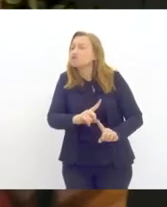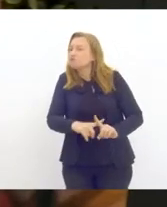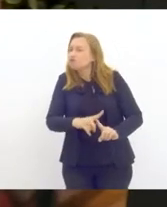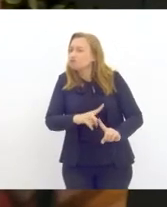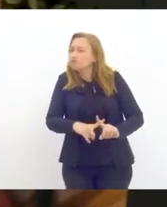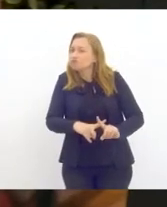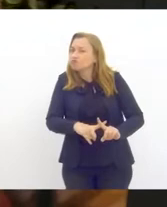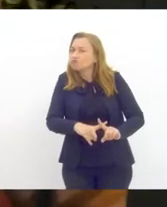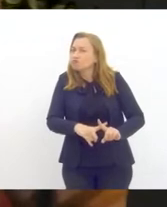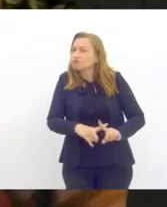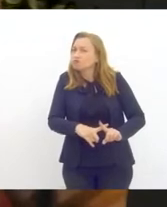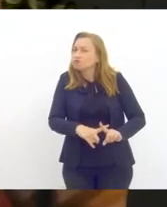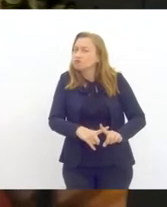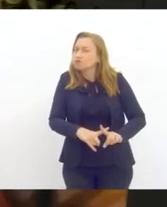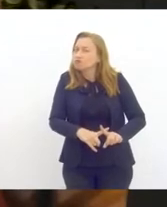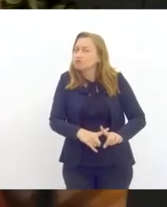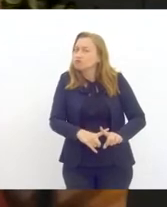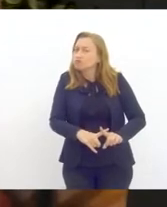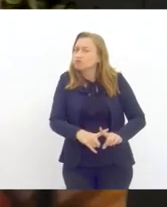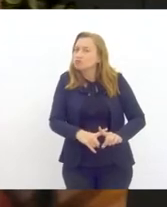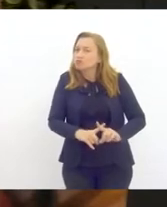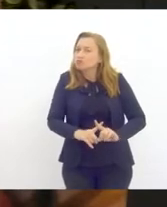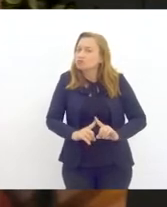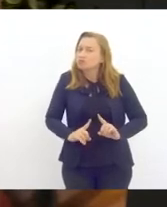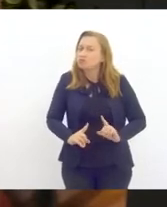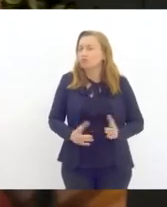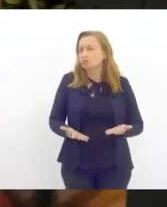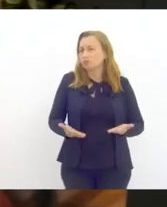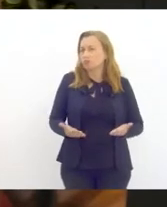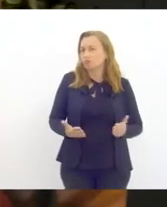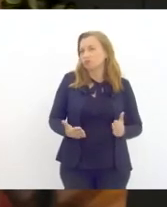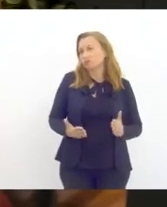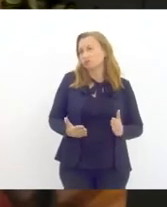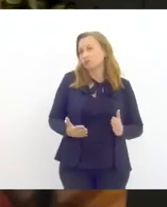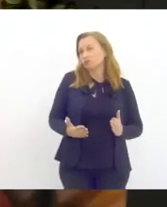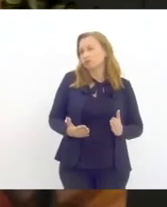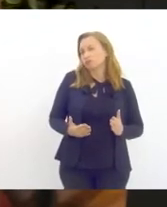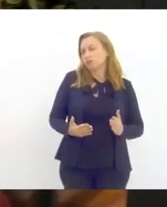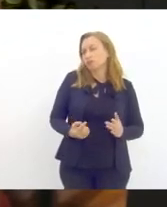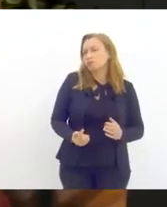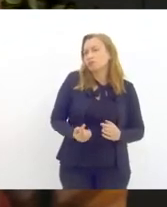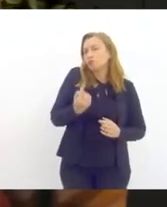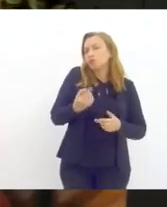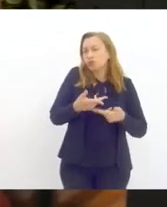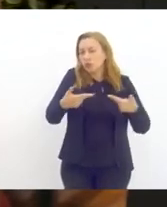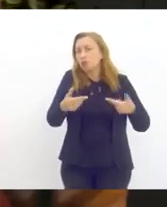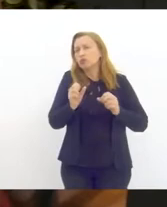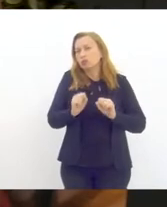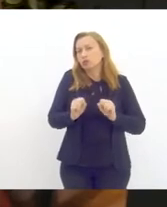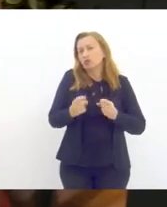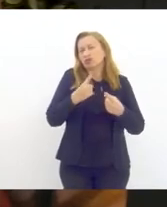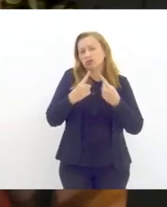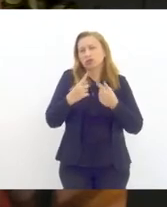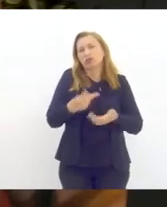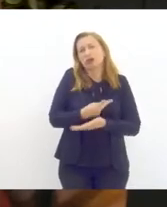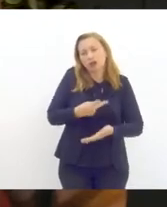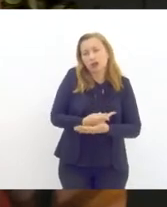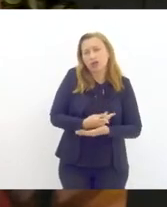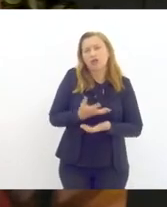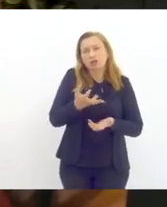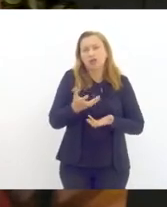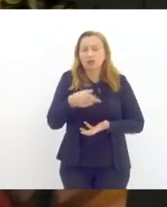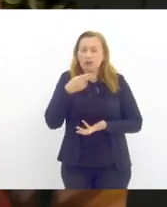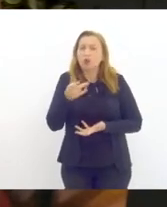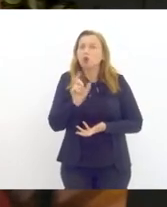eventualmente, uma casa decimal a mais ou a menos pode gerar distorções consideráveis. Então, o que eu quero dizer é o